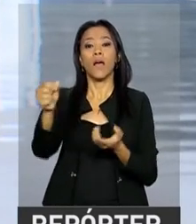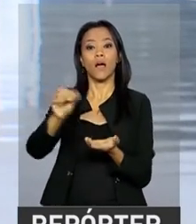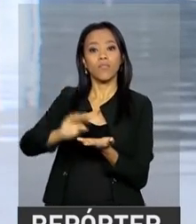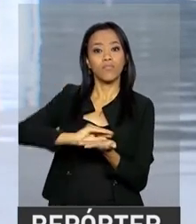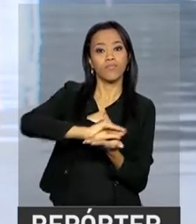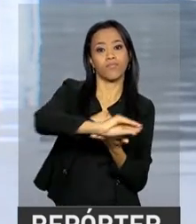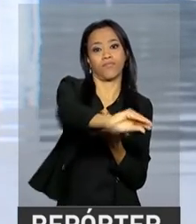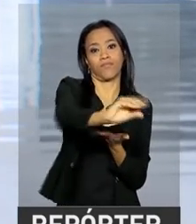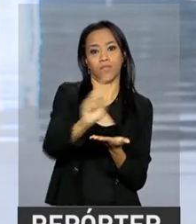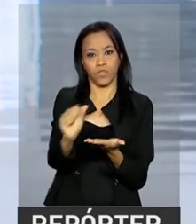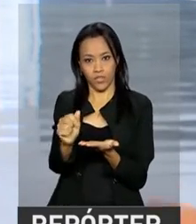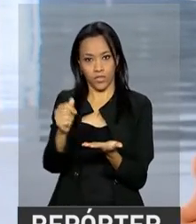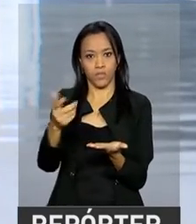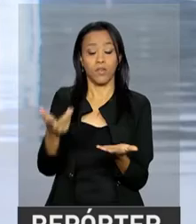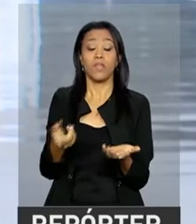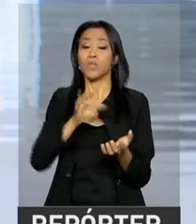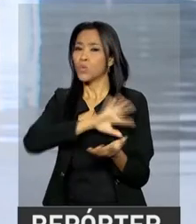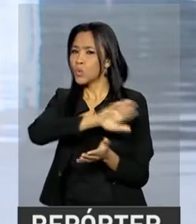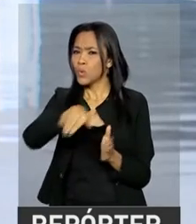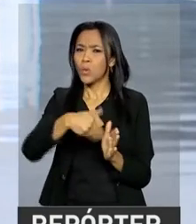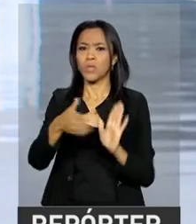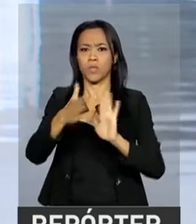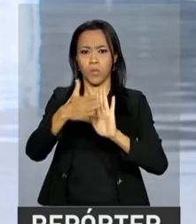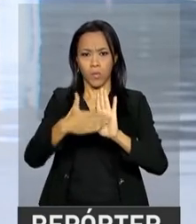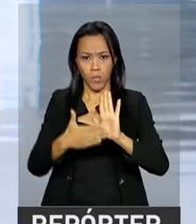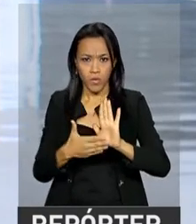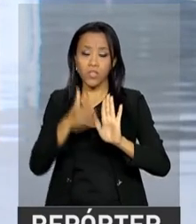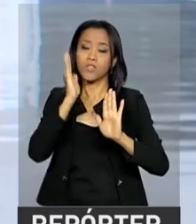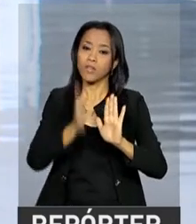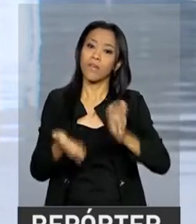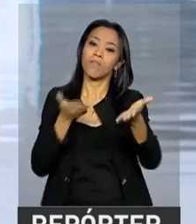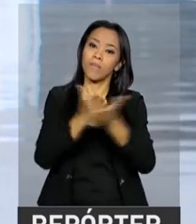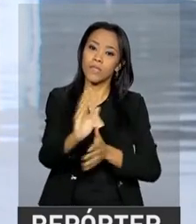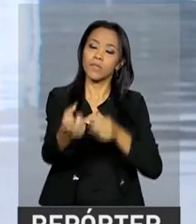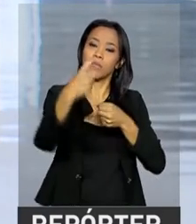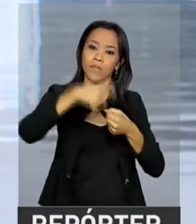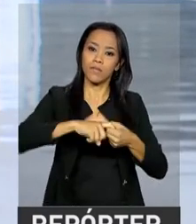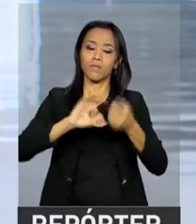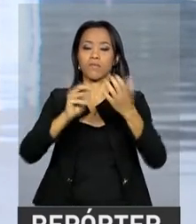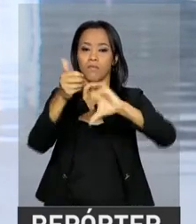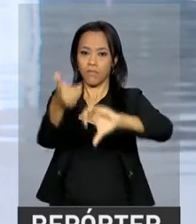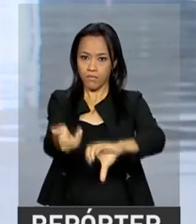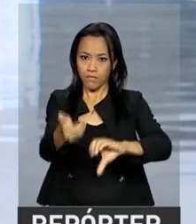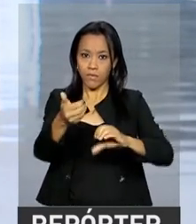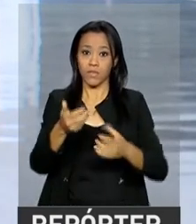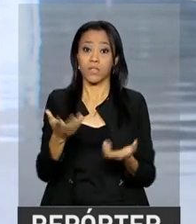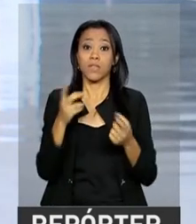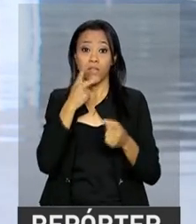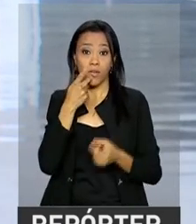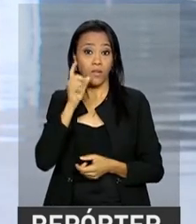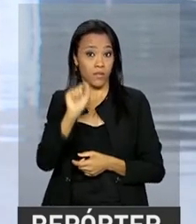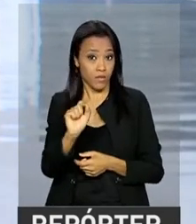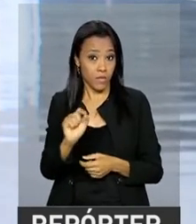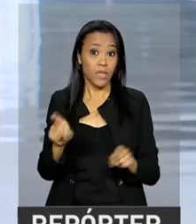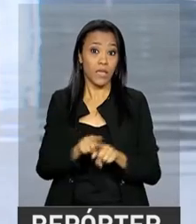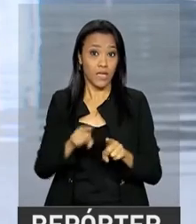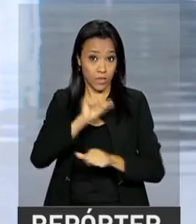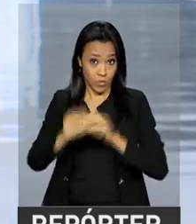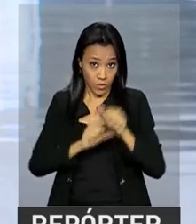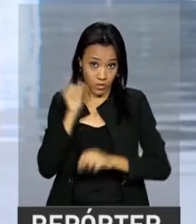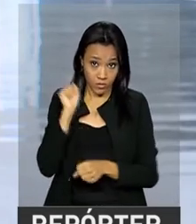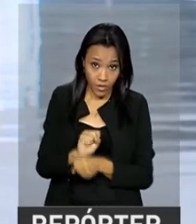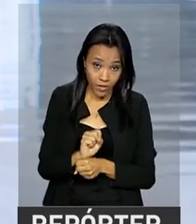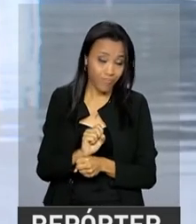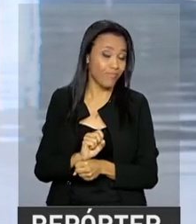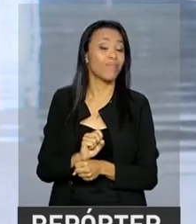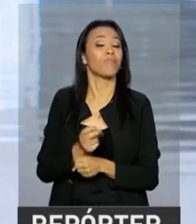todas as propostas do executivo aprovadas em parceria com o congresso nacional e afirmou que as reformas não param